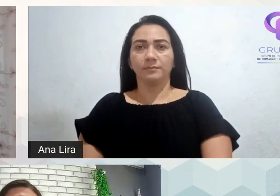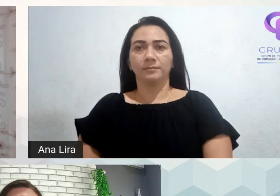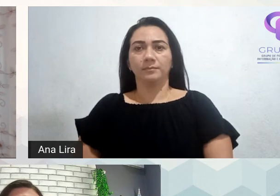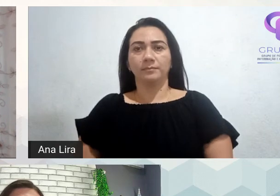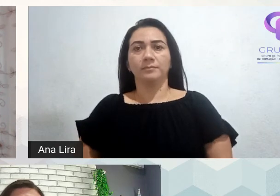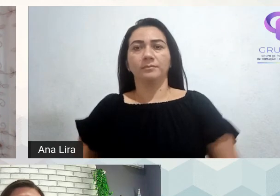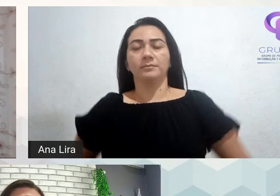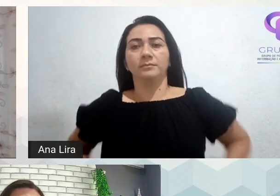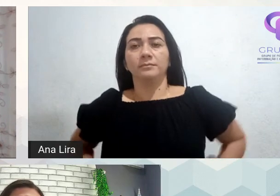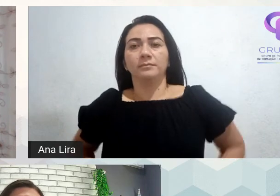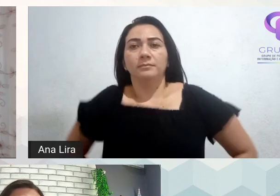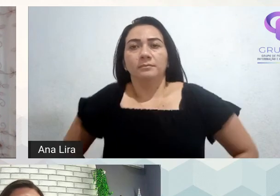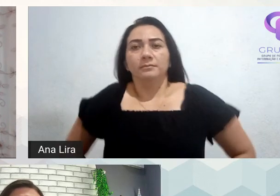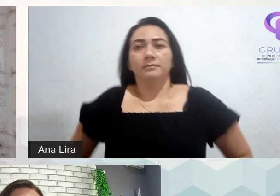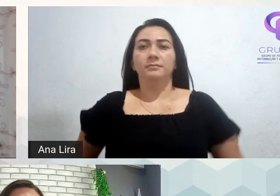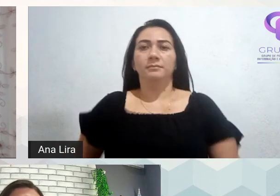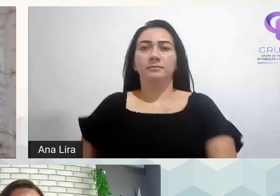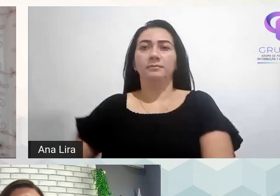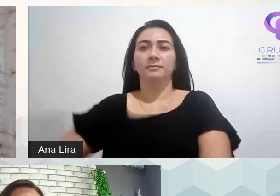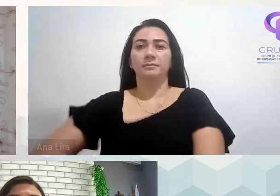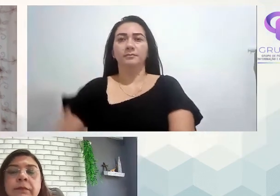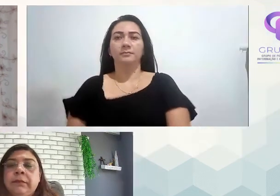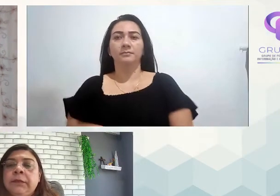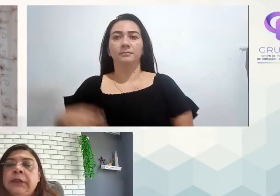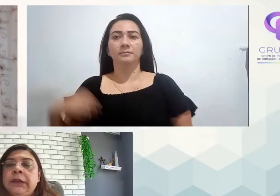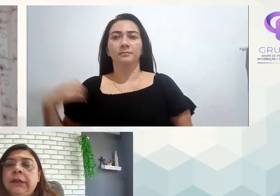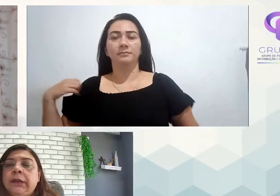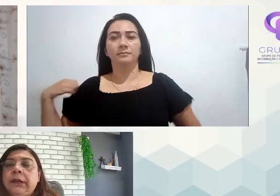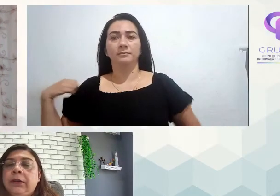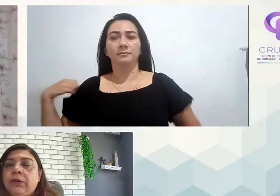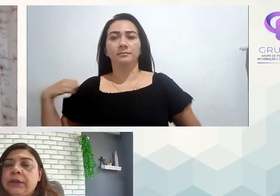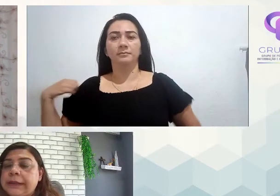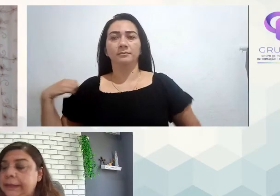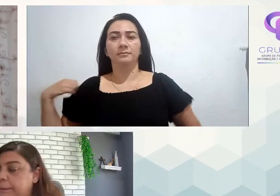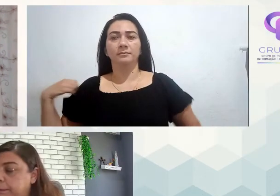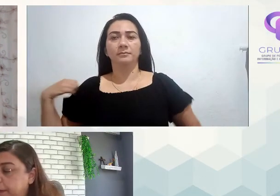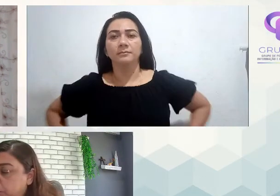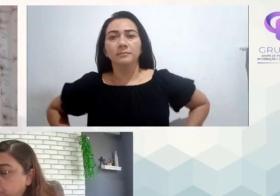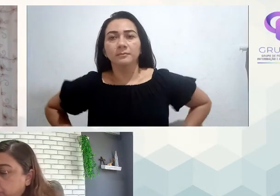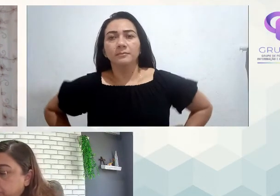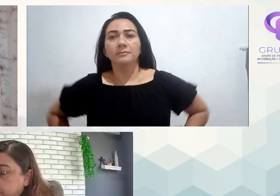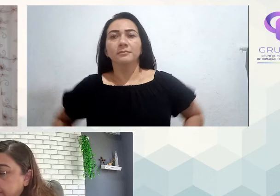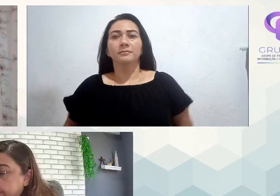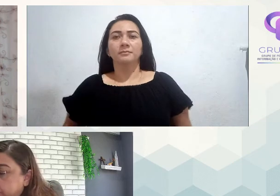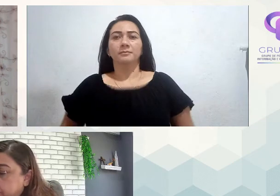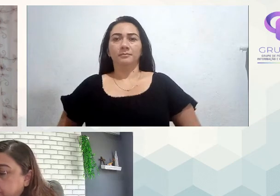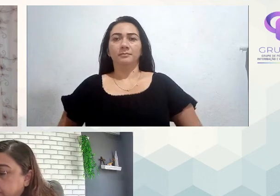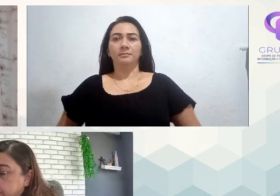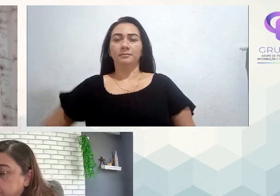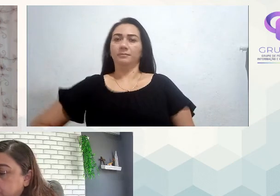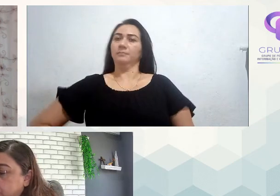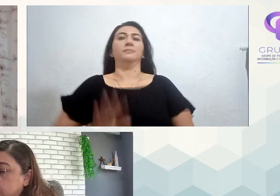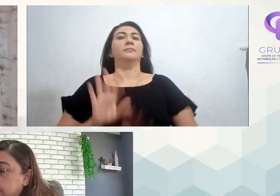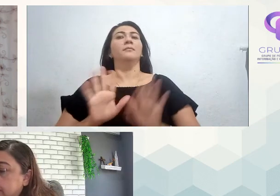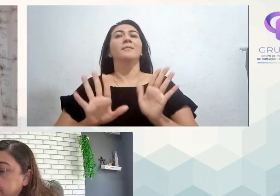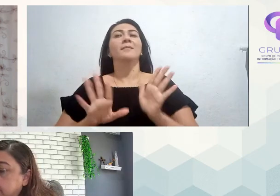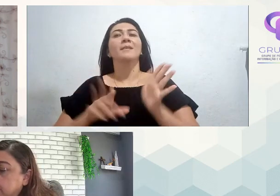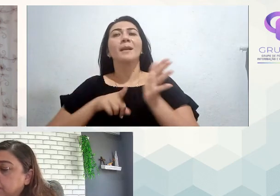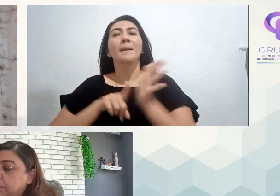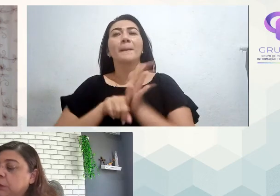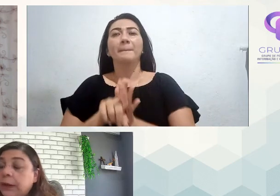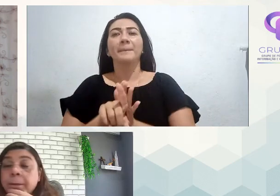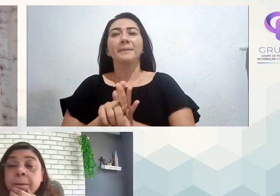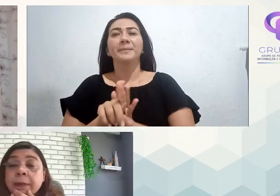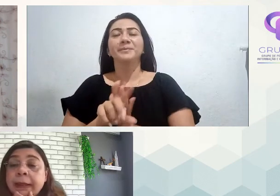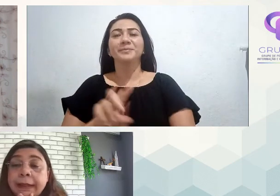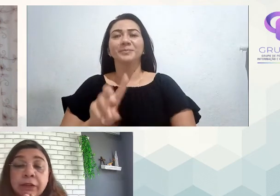esse parâmetro, né? Uhum. E a nossa perguntinha final da Vanusa,